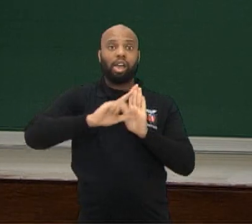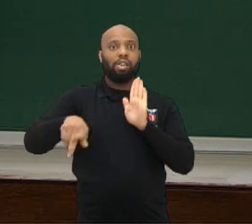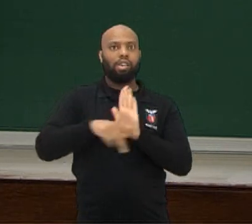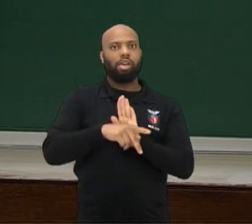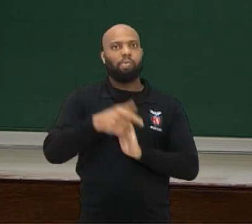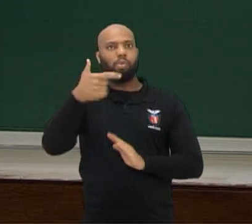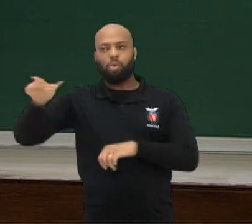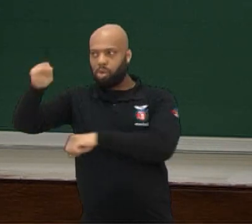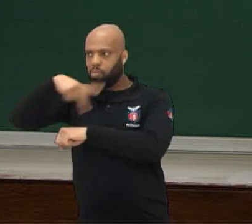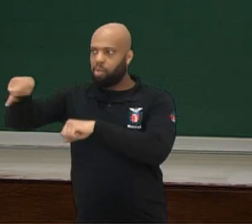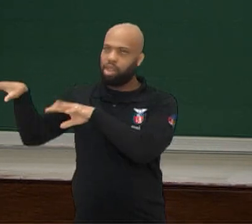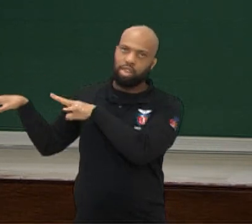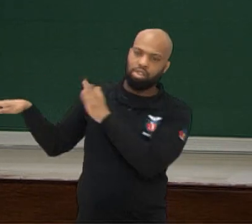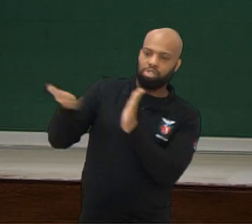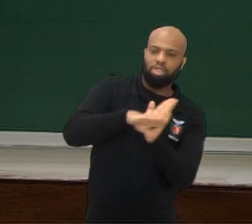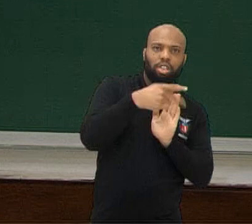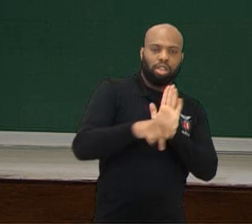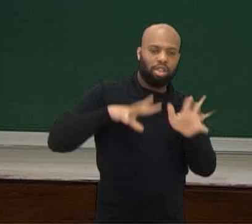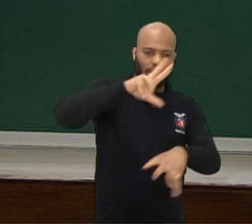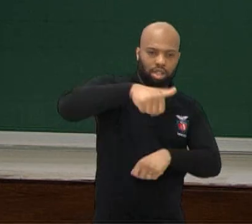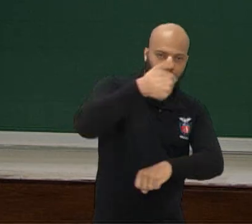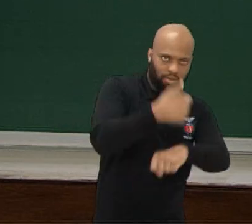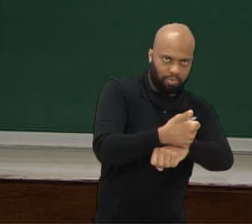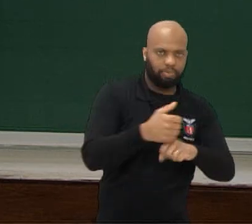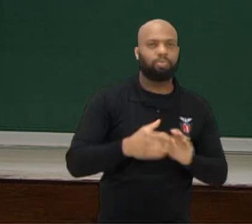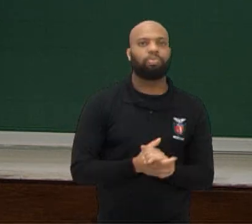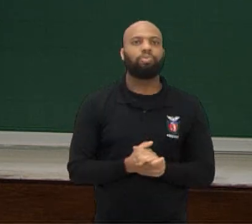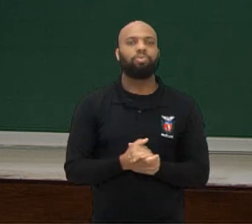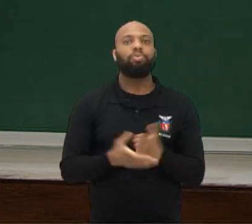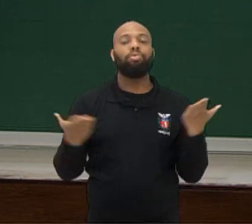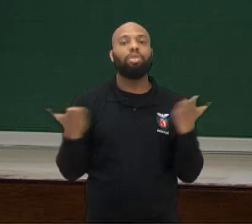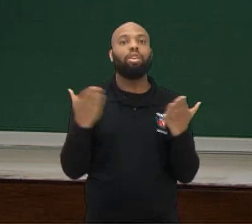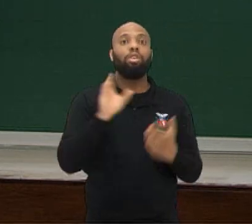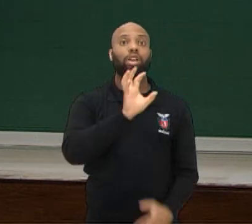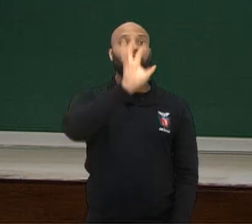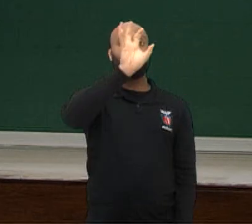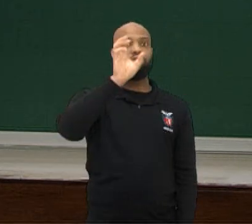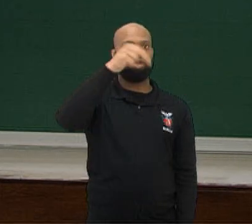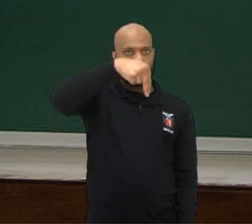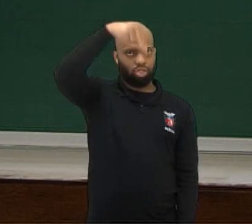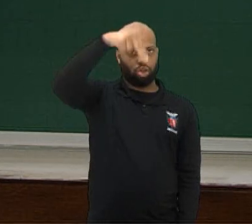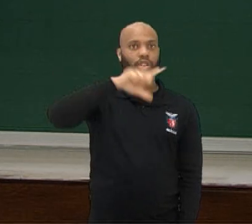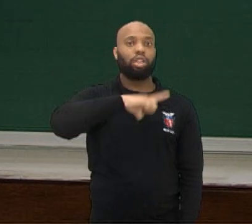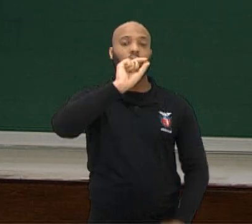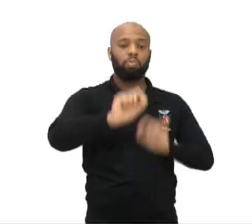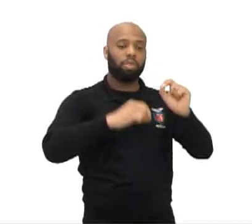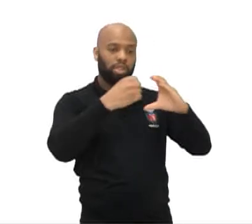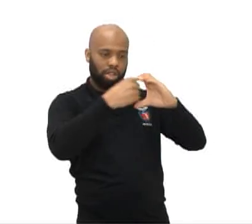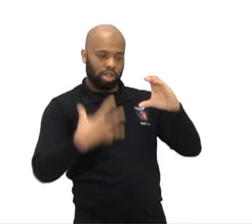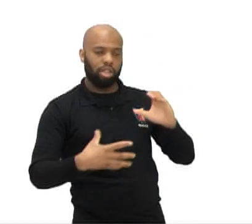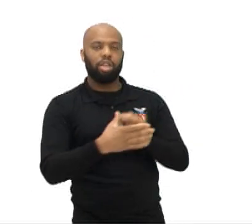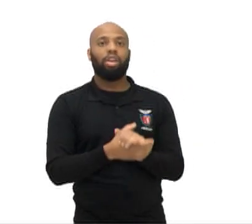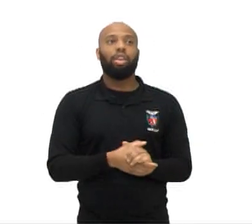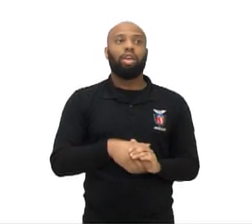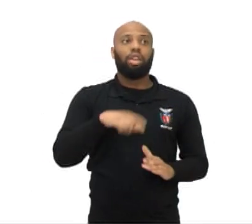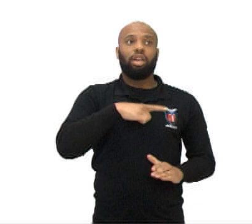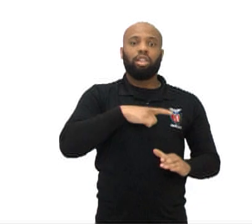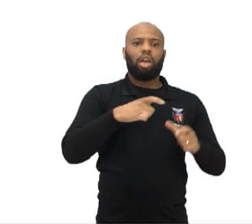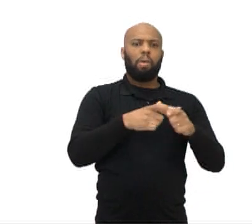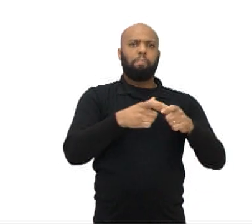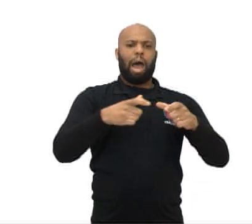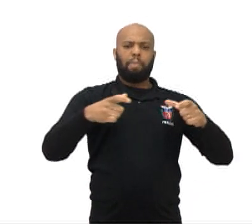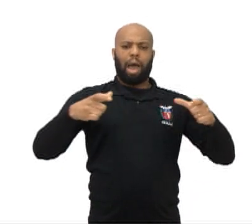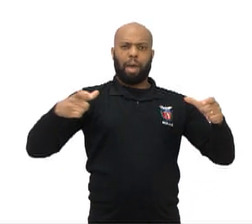colonizadores. Continuando lá. Então, vamos pensar ali na região norte. O que nós vamos ter de característica? Possui a maior